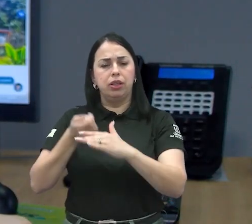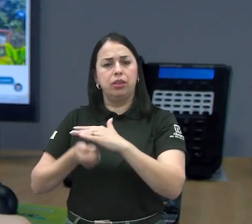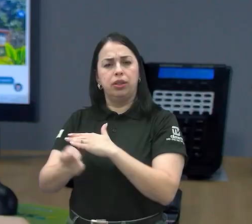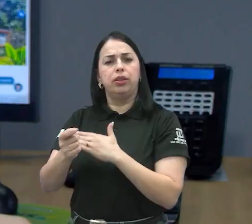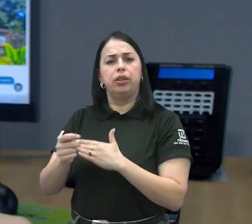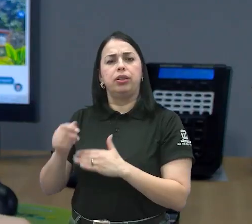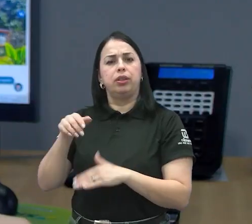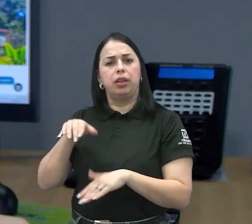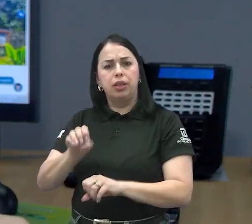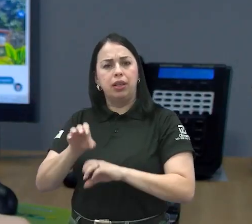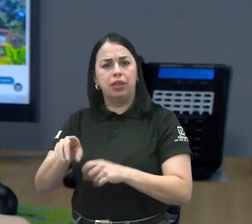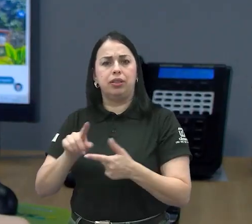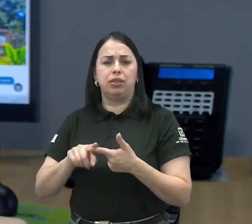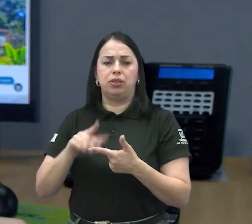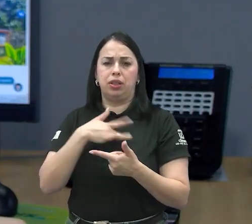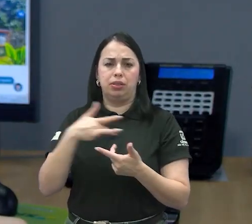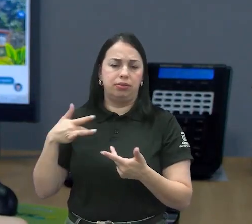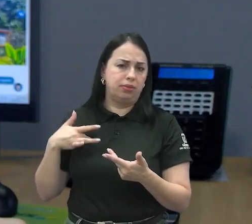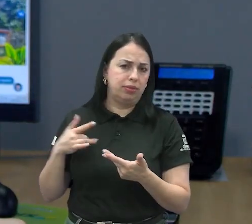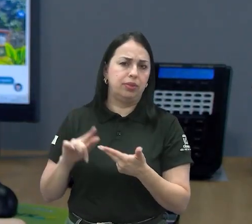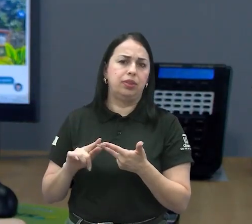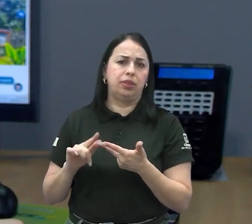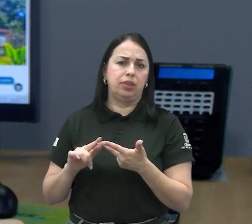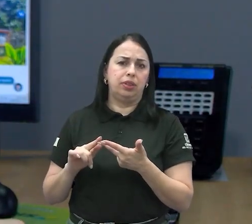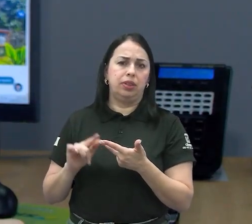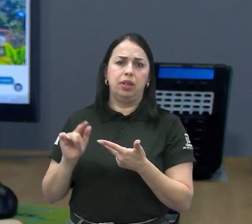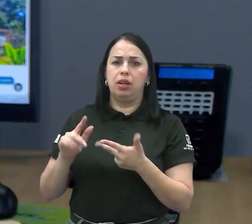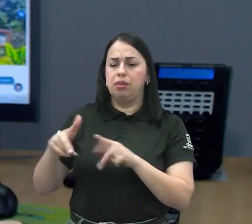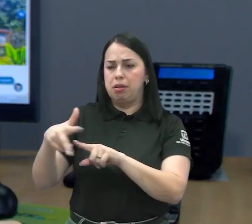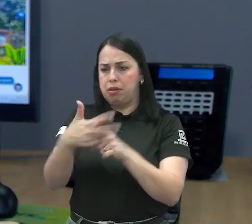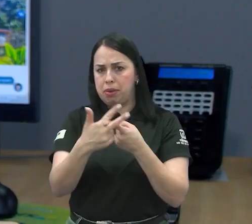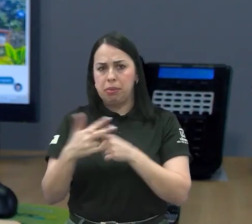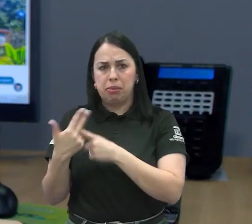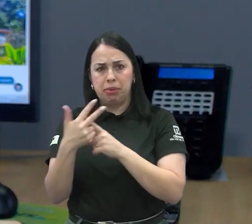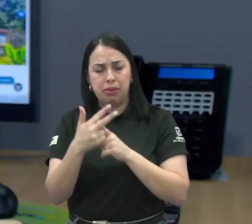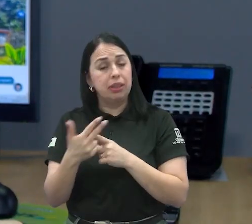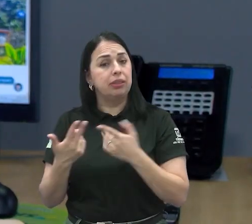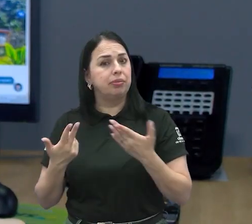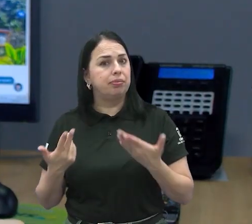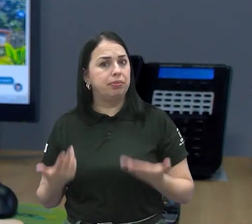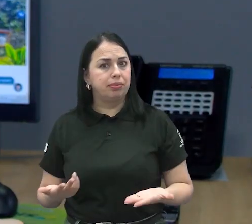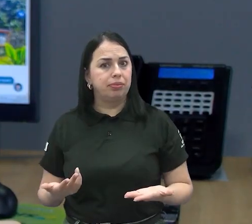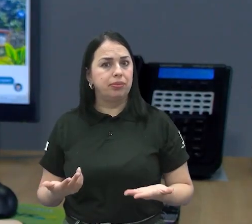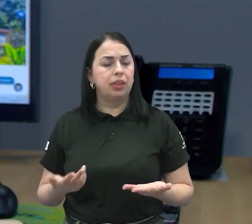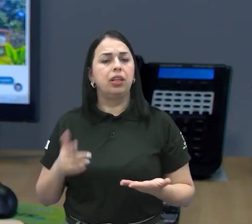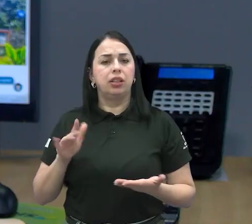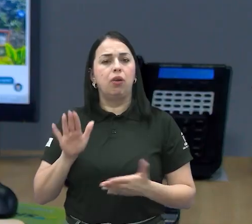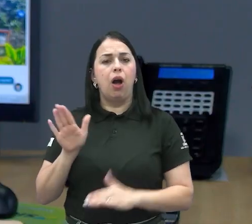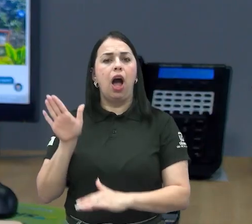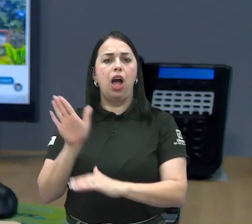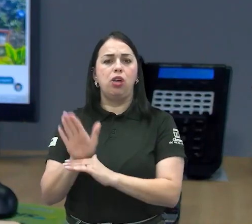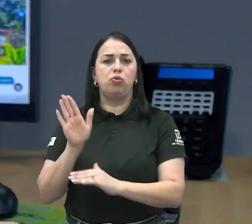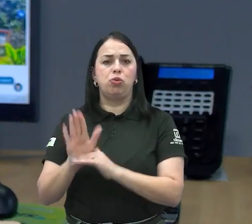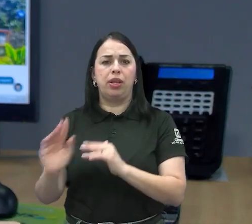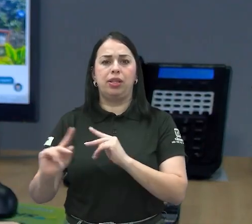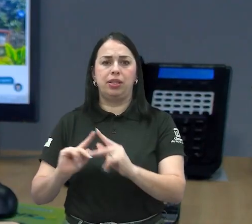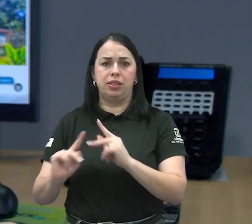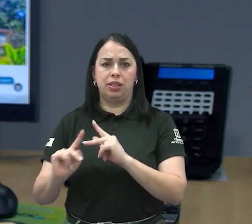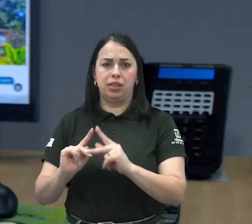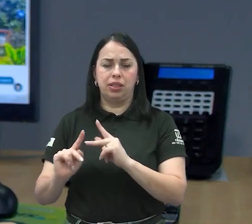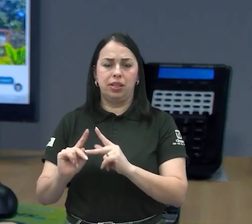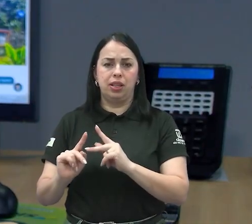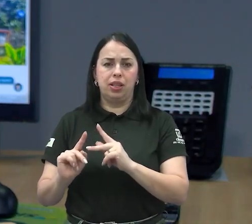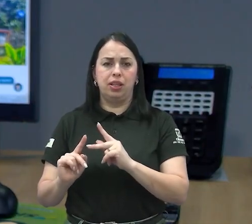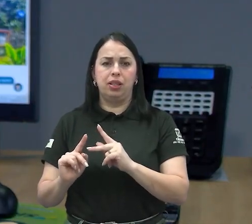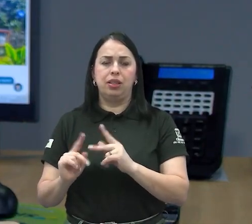nossas políticas públicas. Vai para a educação, vai para a saúde, vai para fazer manutenção da cidade. Então, ele agrega na cidade